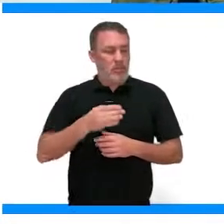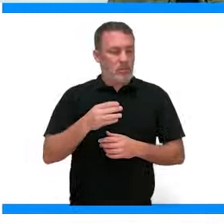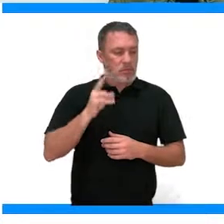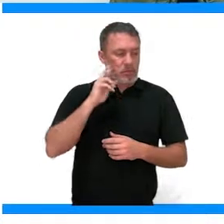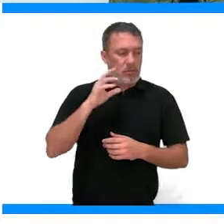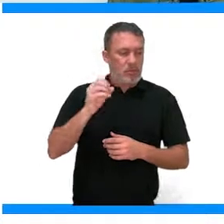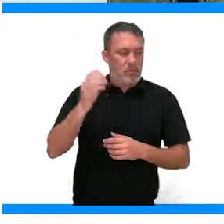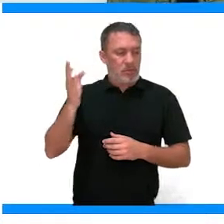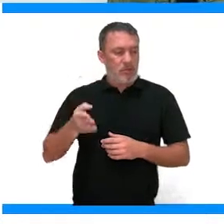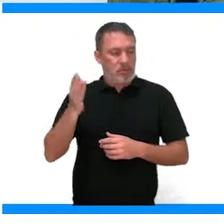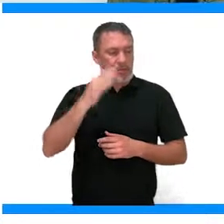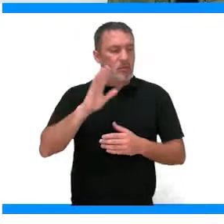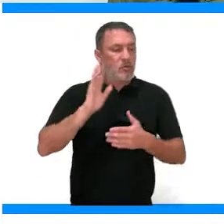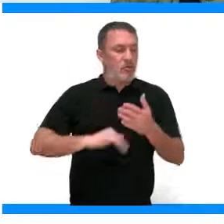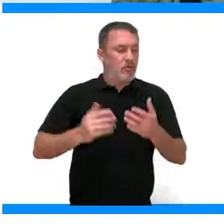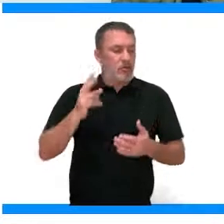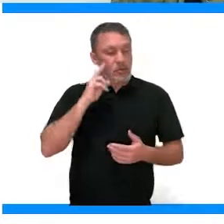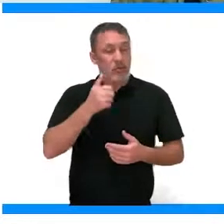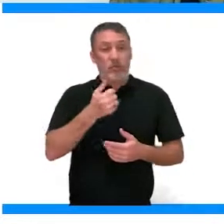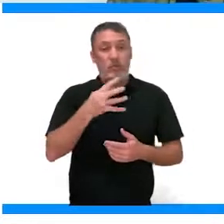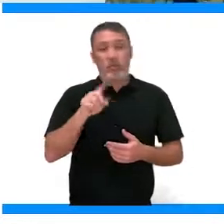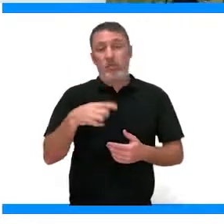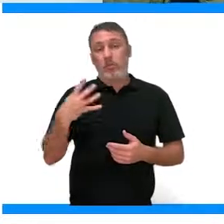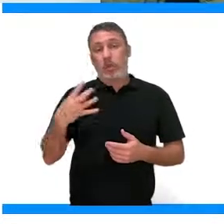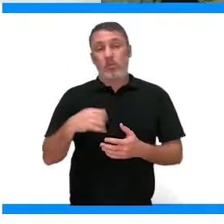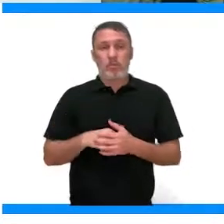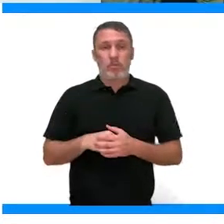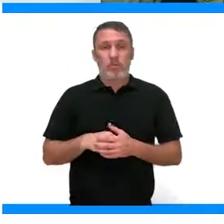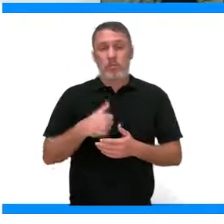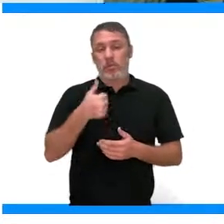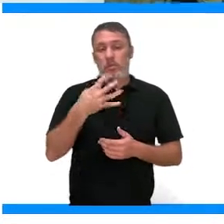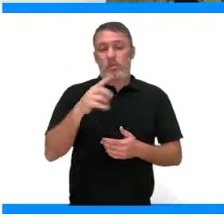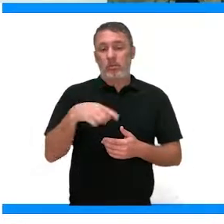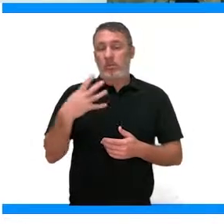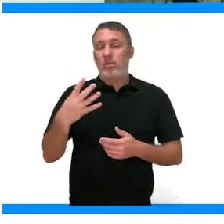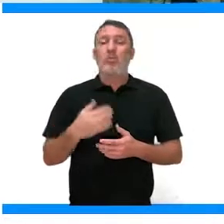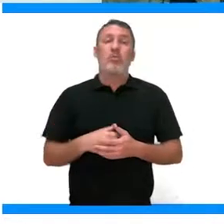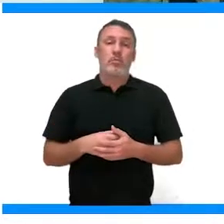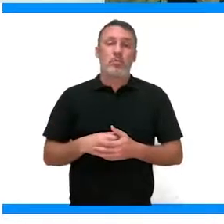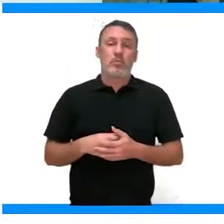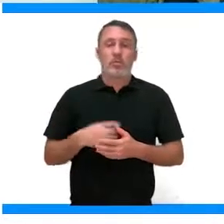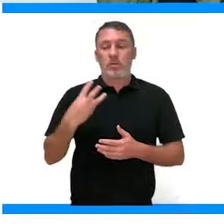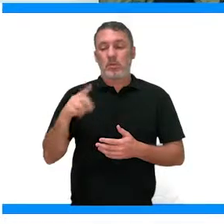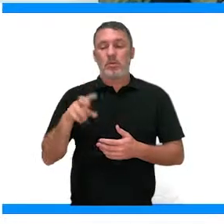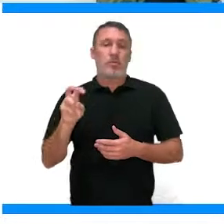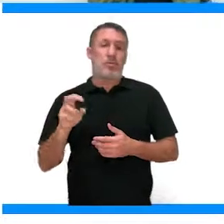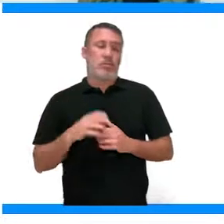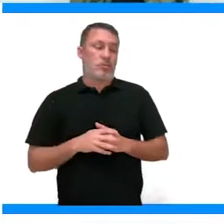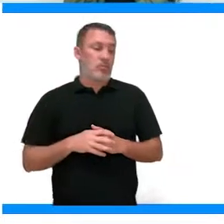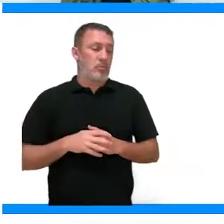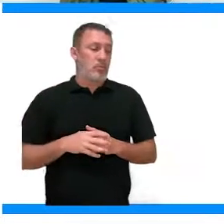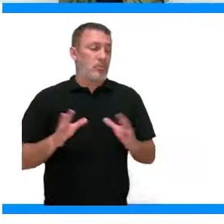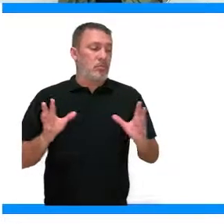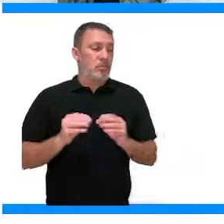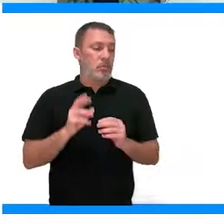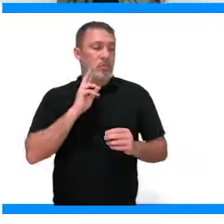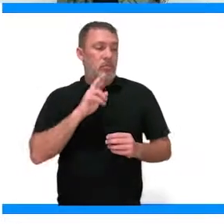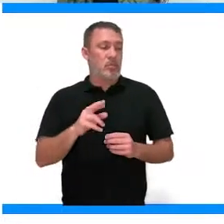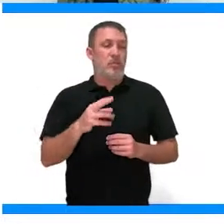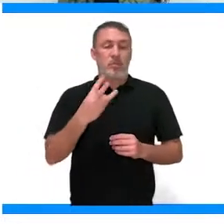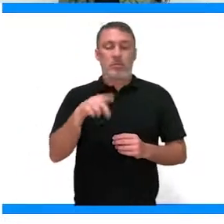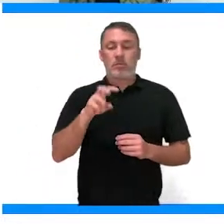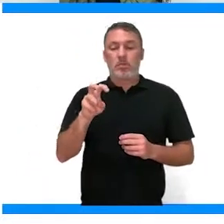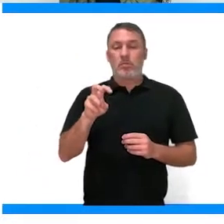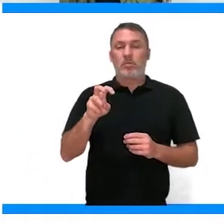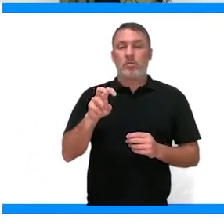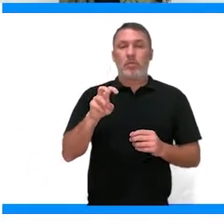do 100 com os dois zerinhos do 400, você vai ter 14 dividido por 4. 14 dividido por 4, 3,5. Você vai ter 3,5%